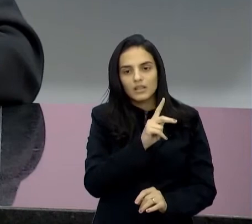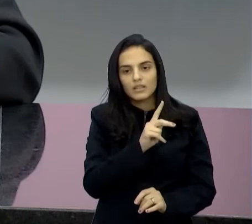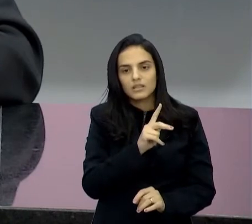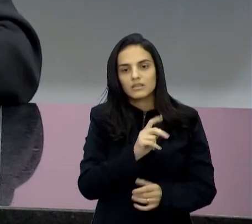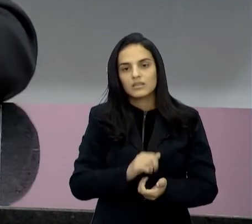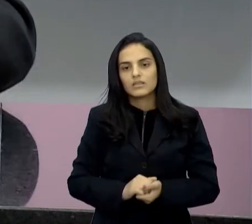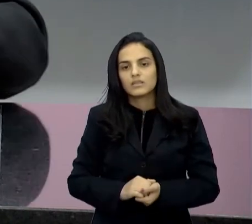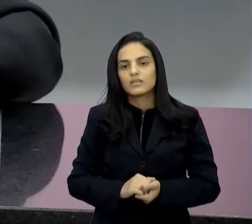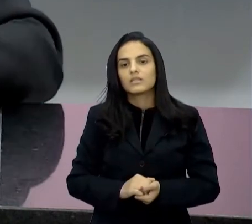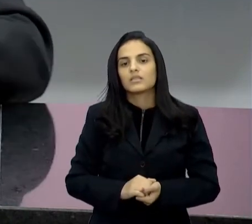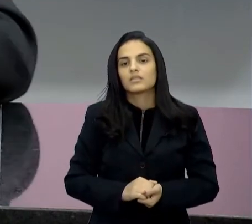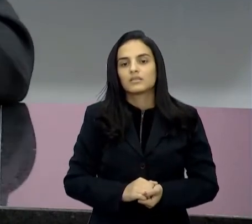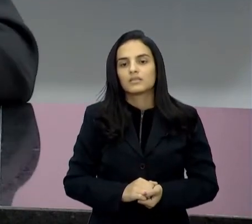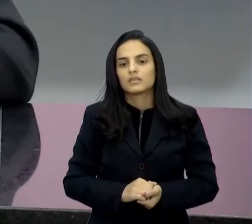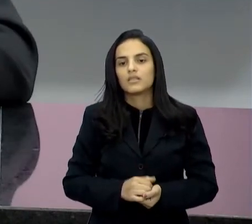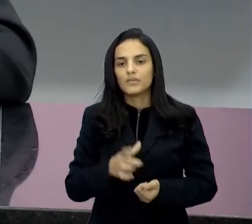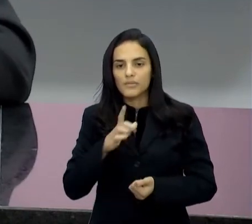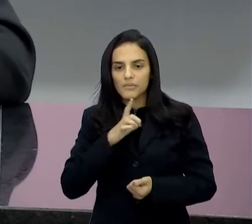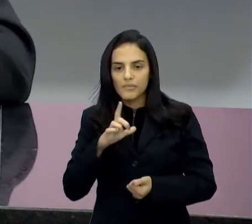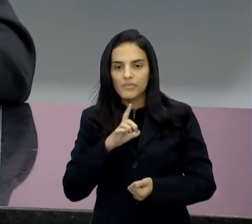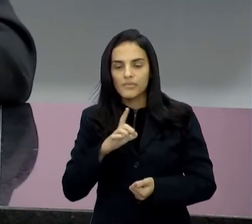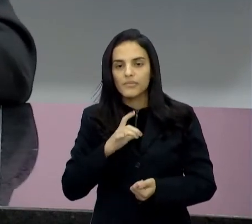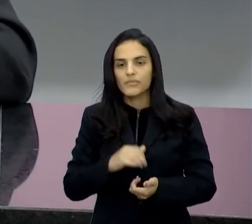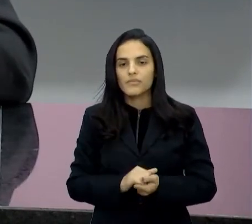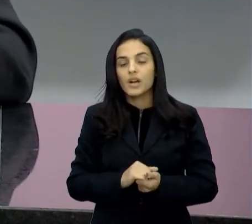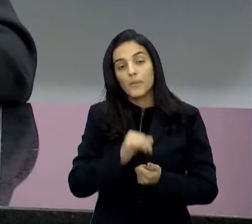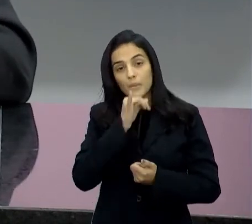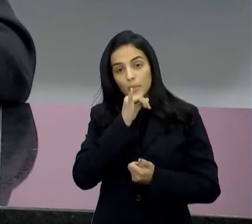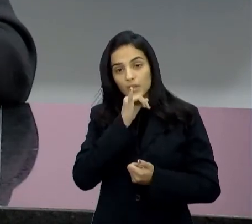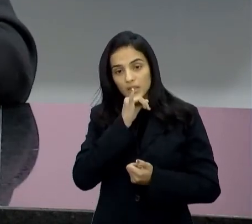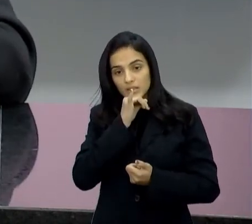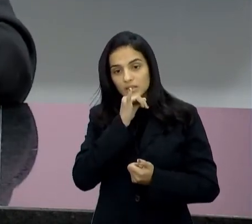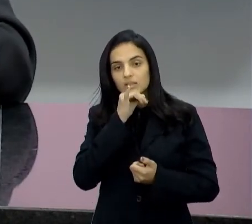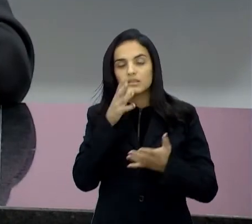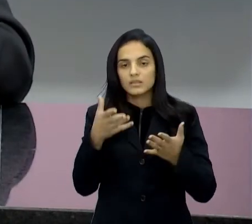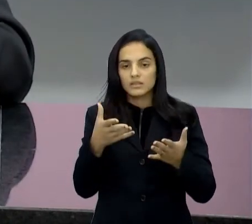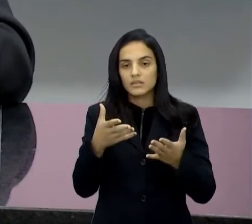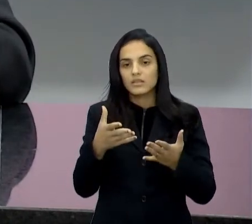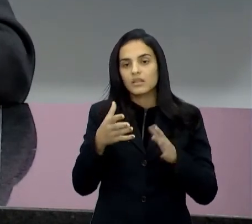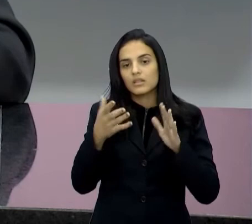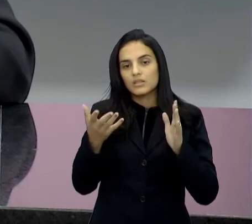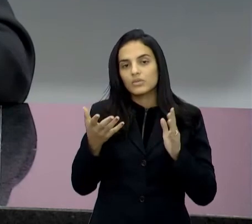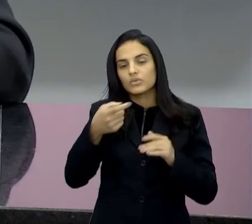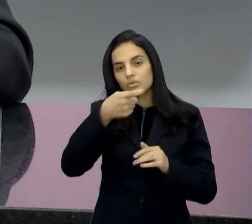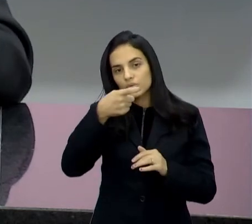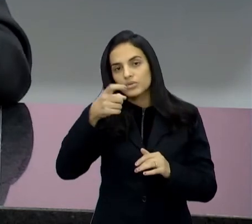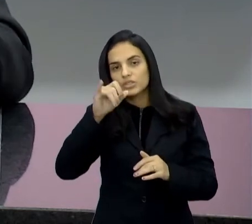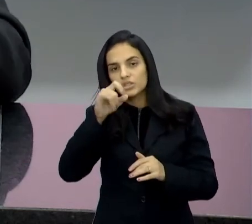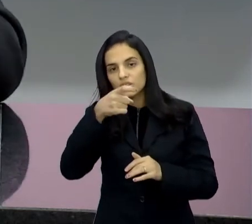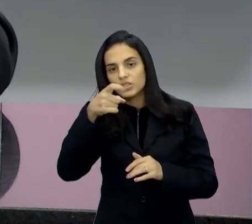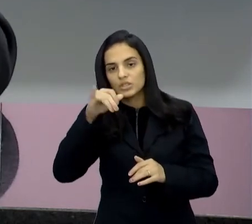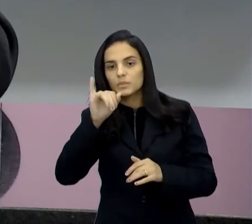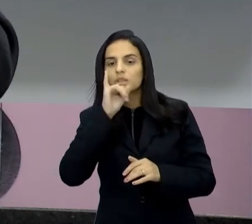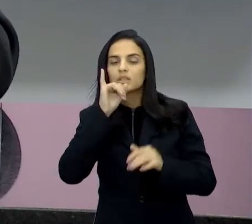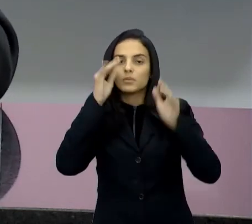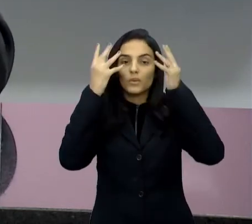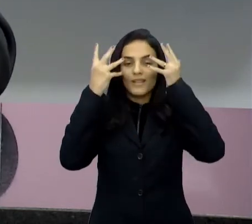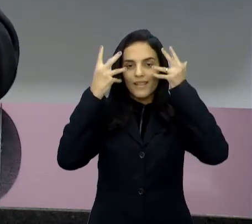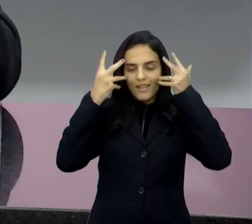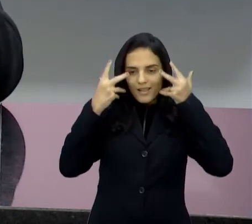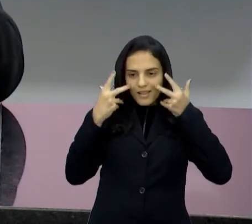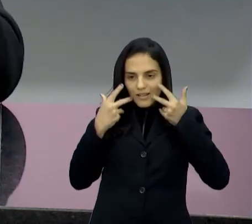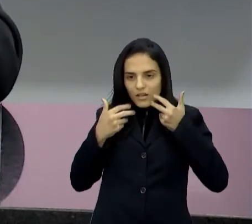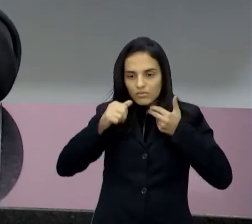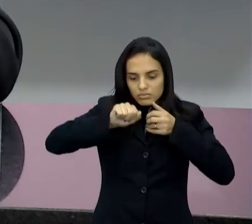eles delimitam, né, através, por exemplo, da urina, né? Eu comentei com vocês que o leão ele